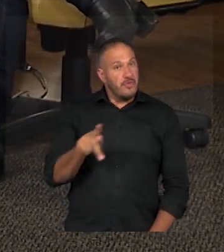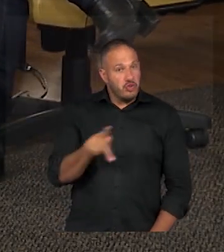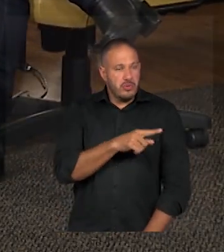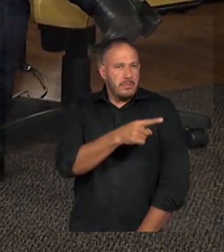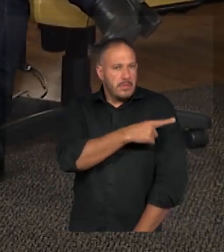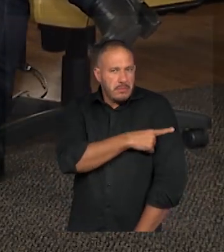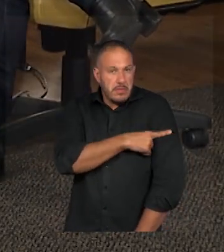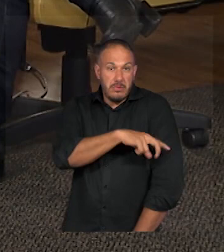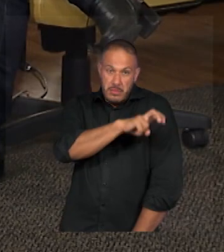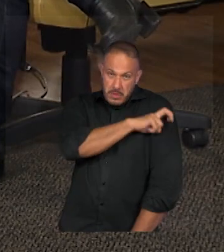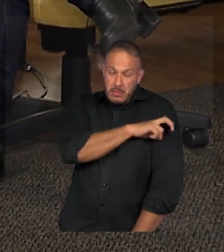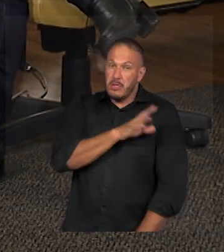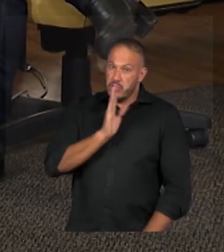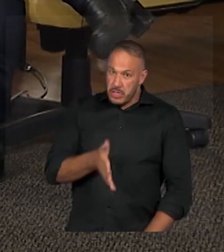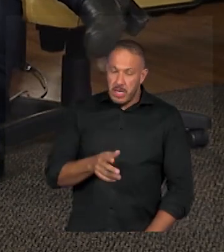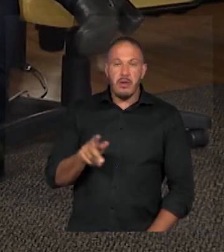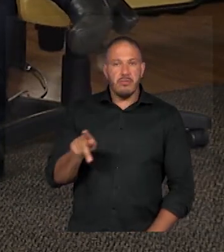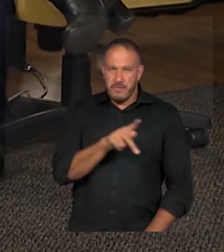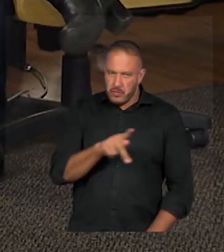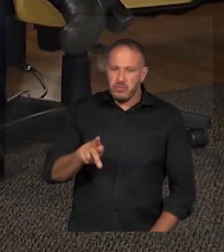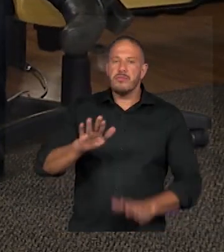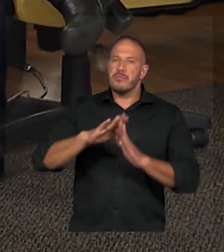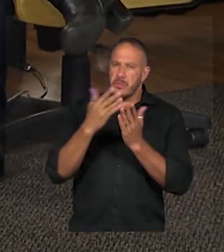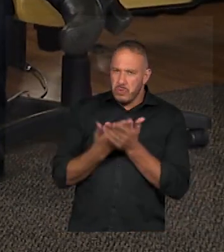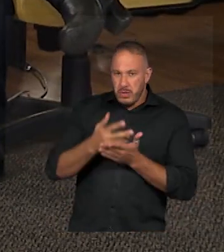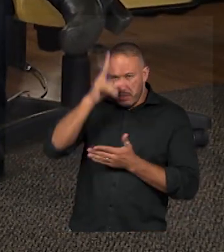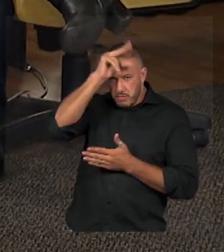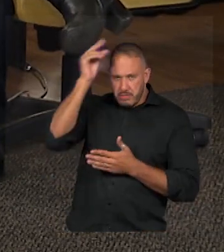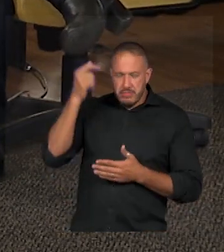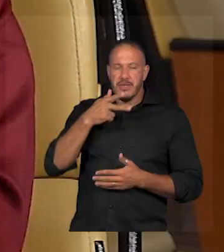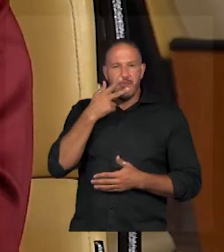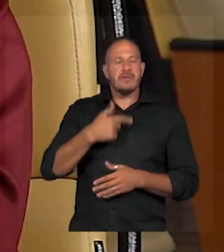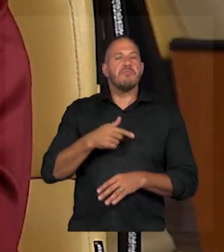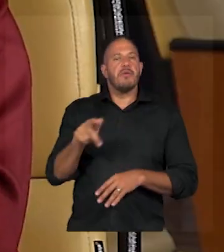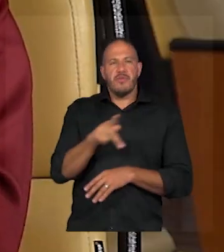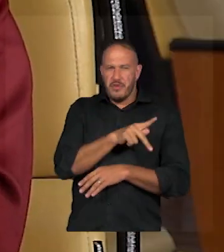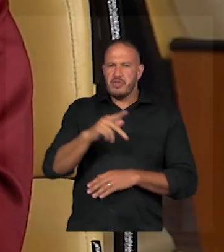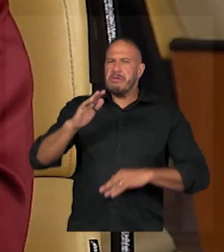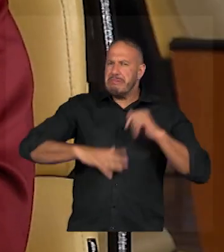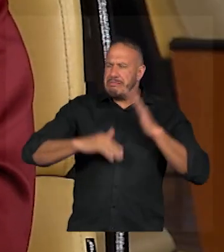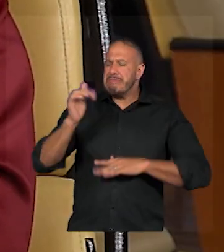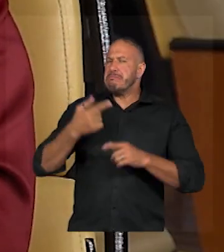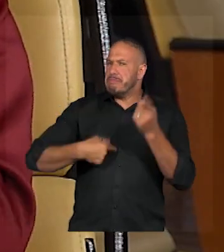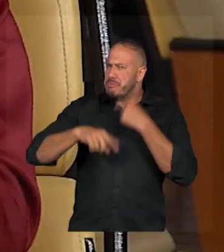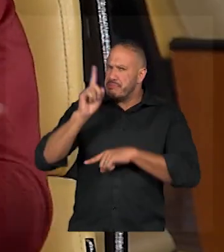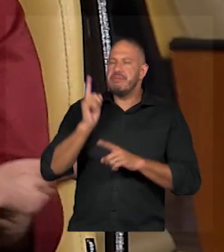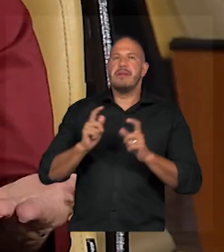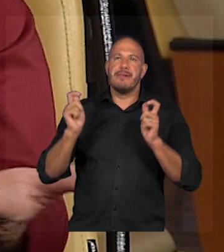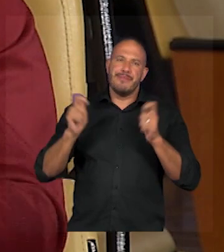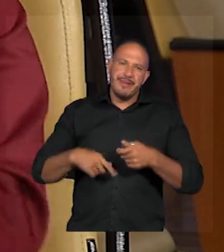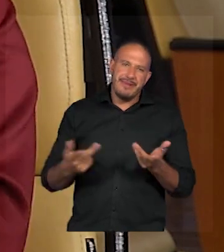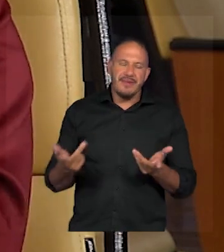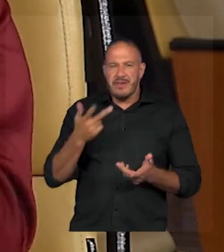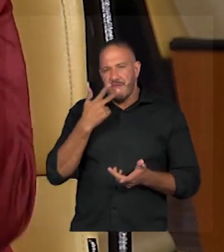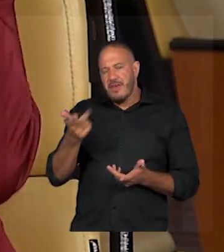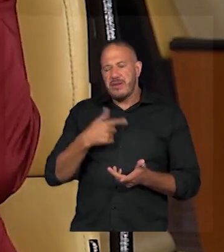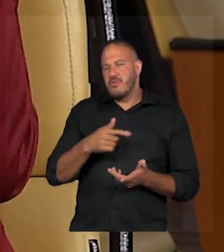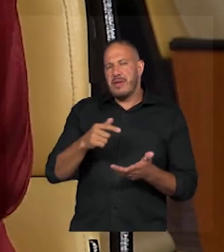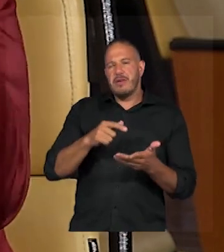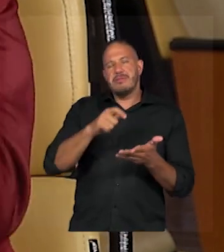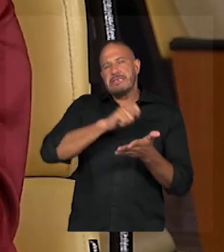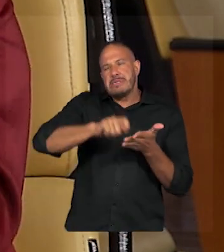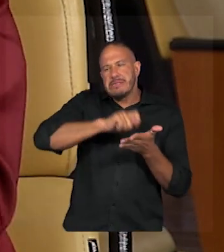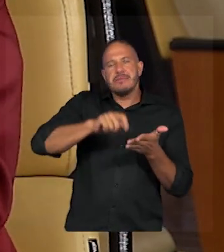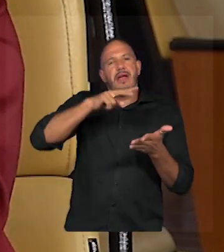o professor da rede regular, o professor que a gente chama de polivalente, que vai, a gente não fala em alfabetização, que a alfabetização